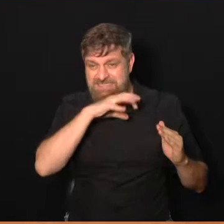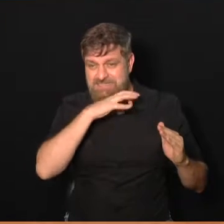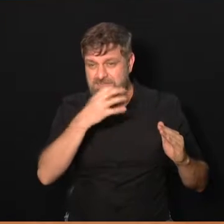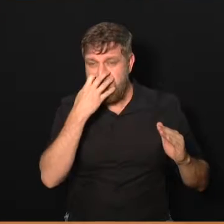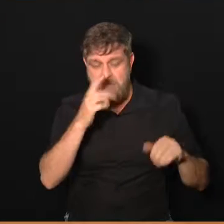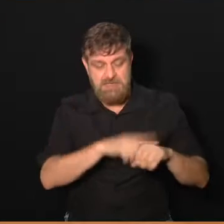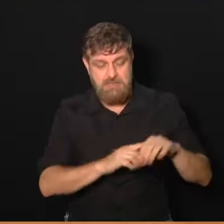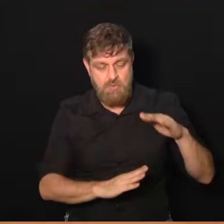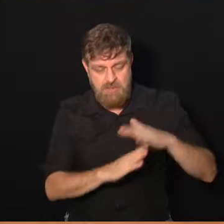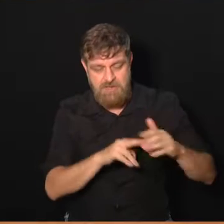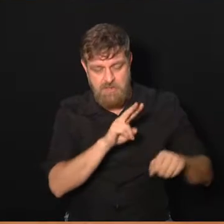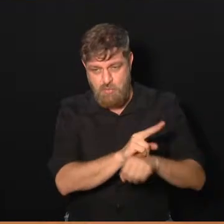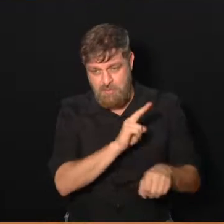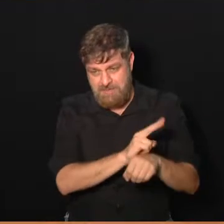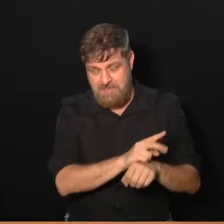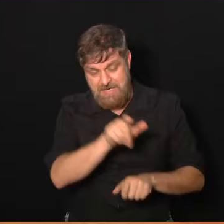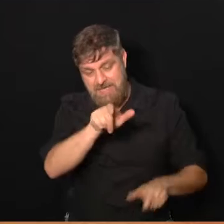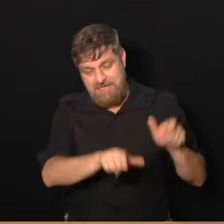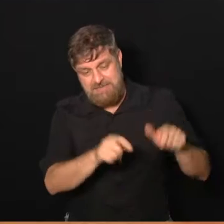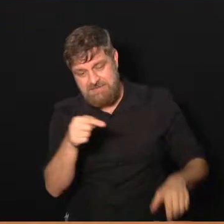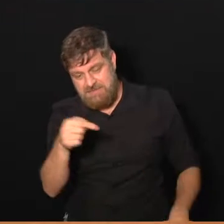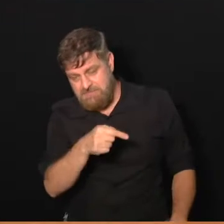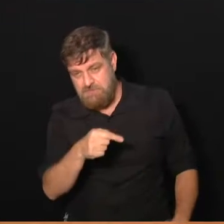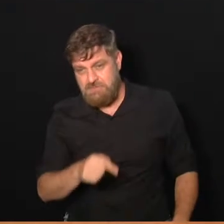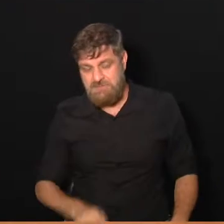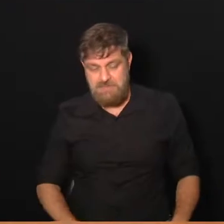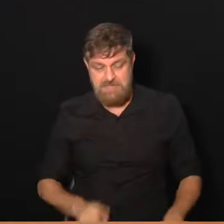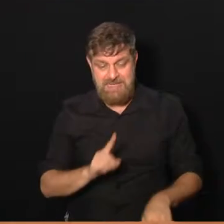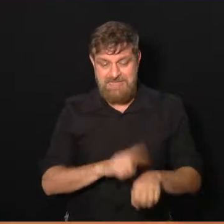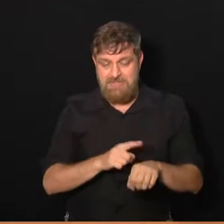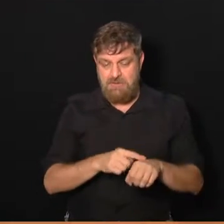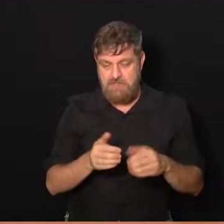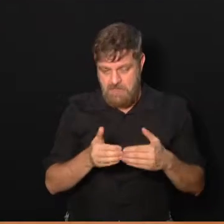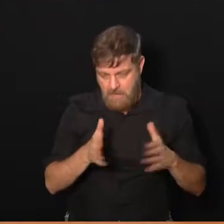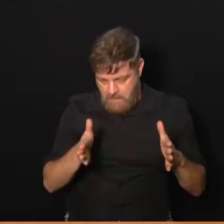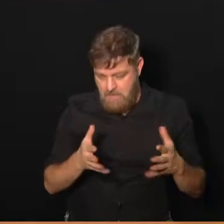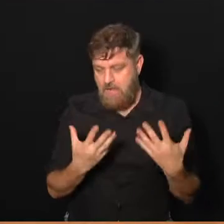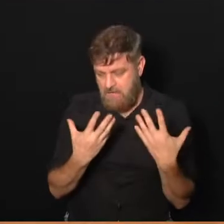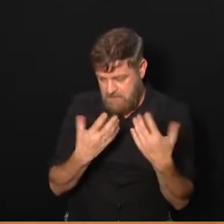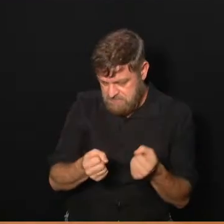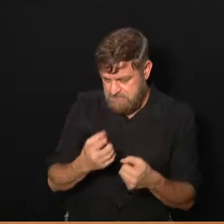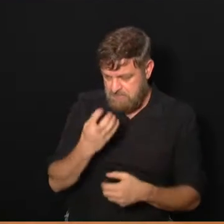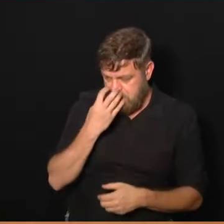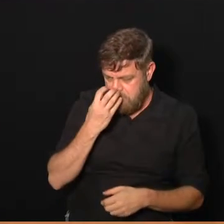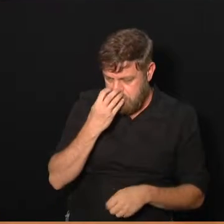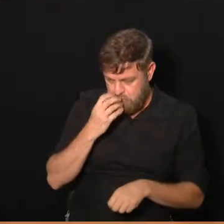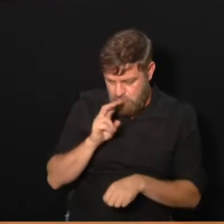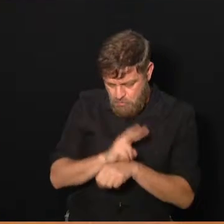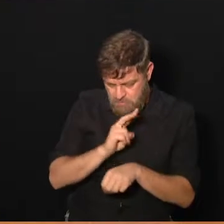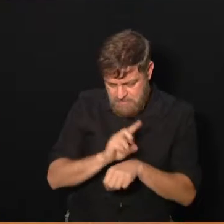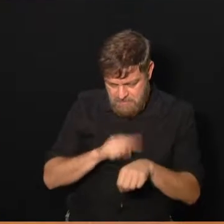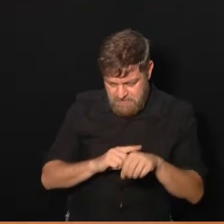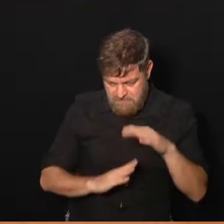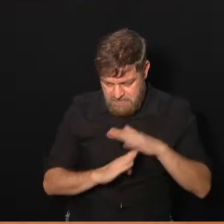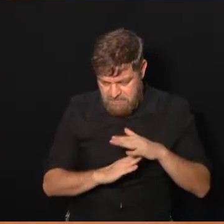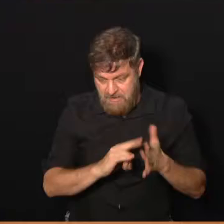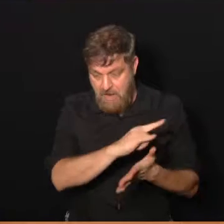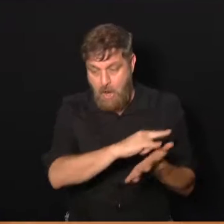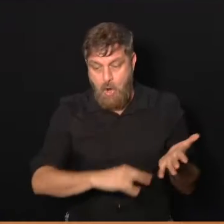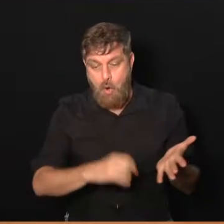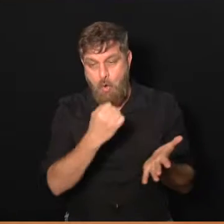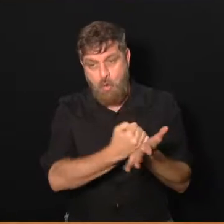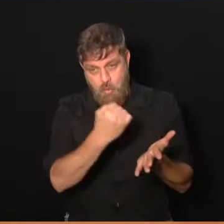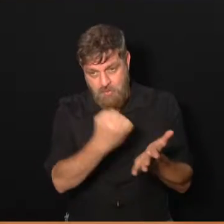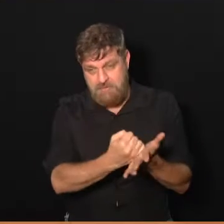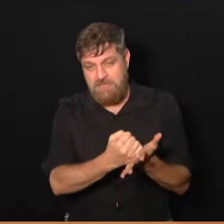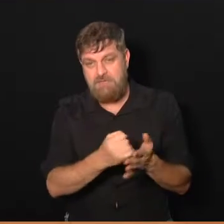pessoas, de alguma forma, ao oferecer esse serviço, fazer um tipo de contrato, enfim, inclusive